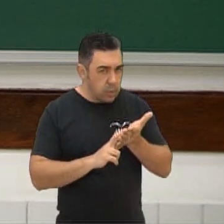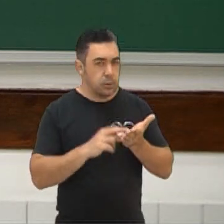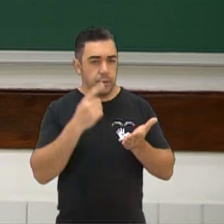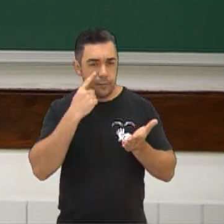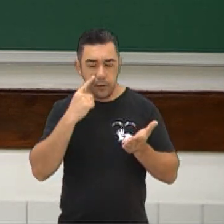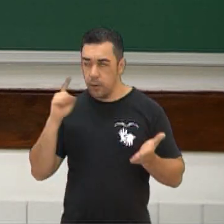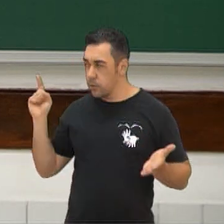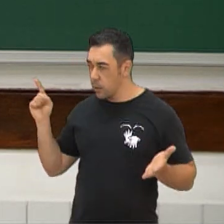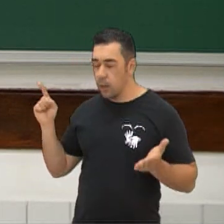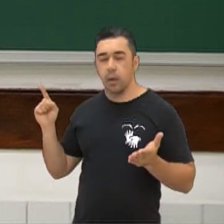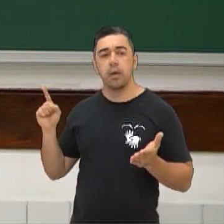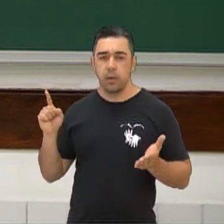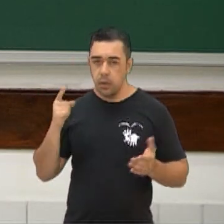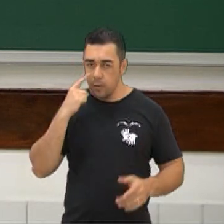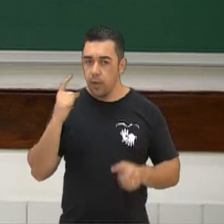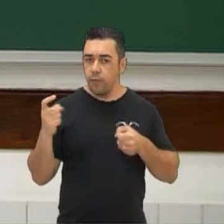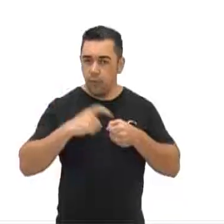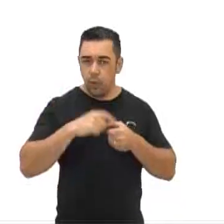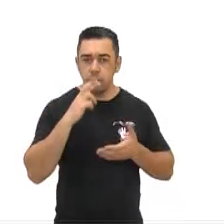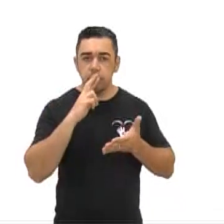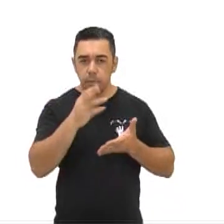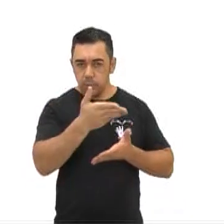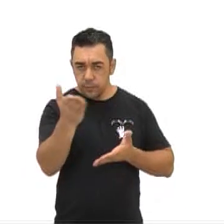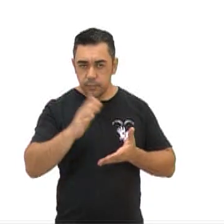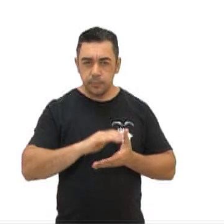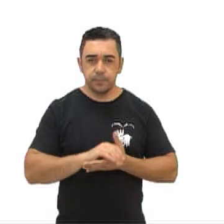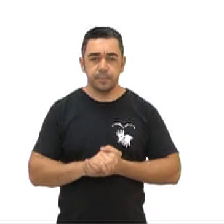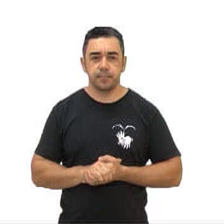questão objetiva, eu já volto comentando o gabarito.